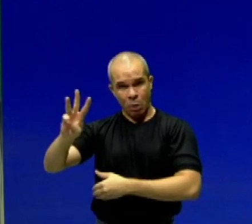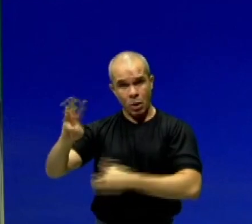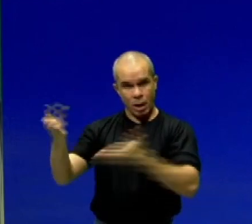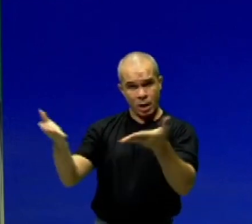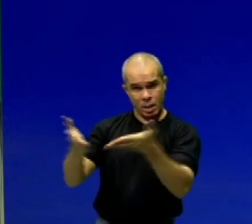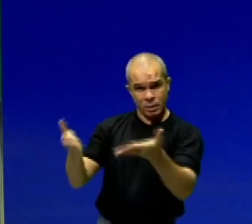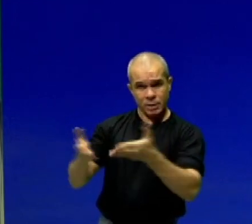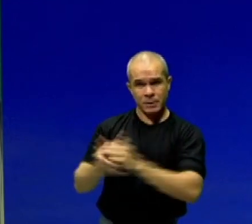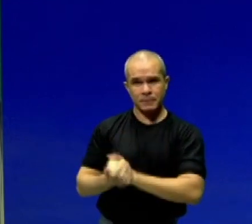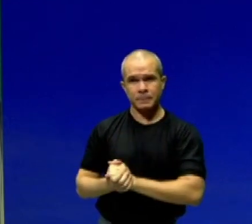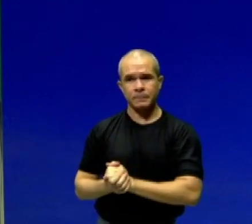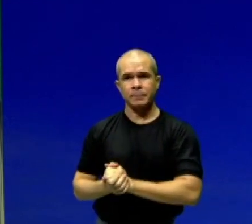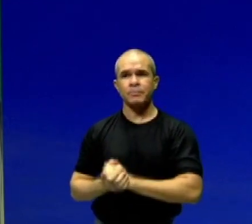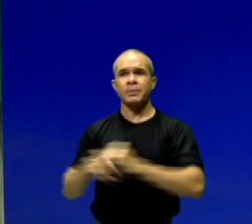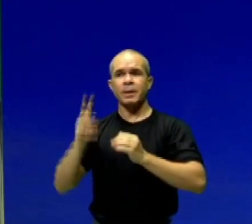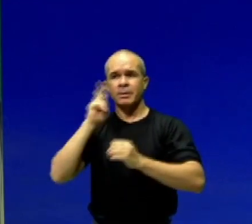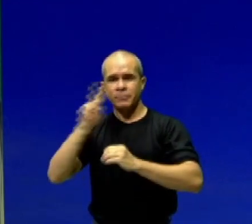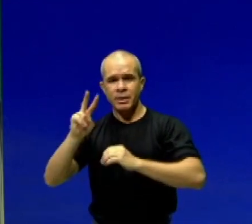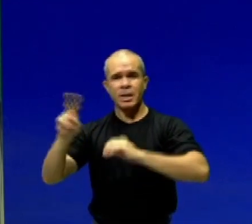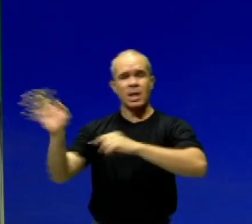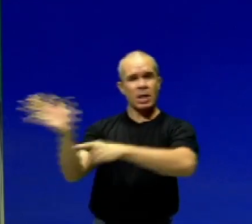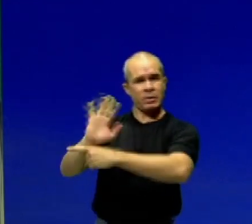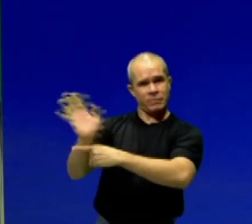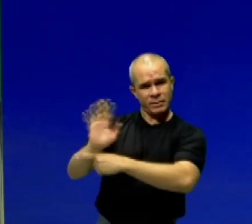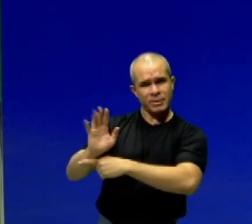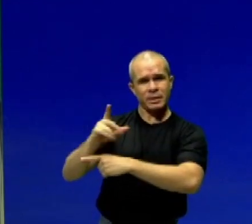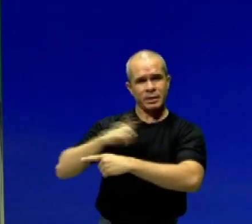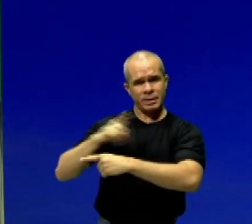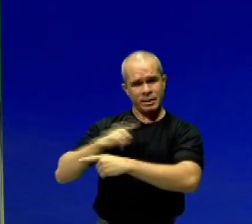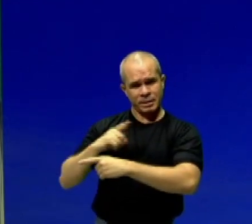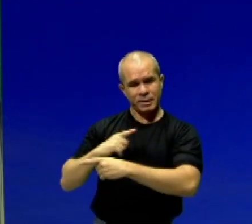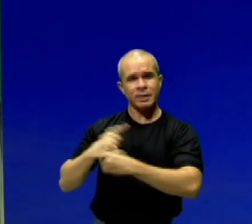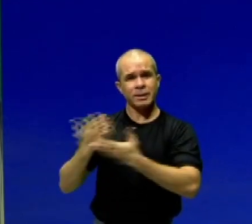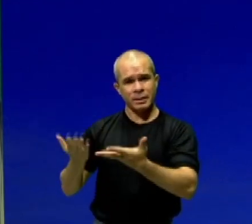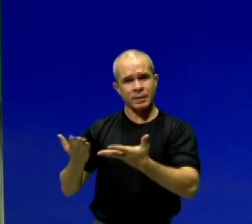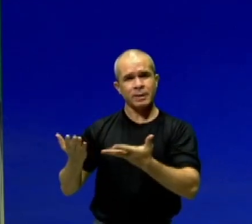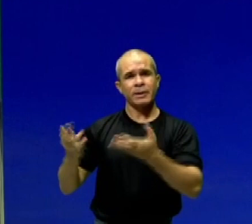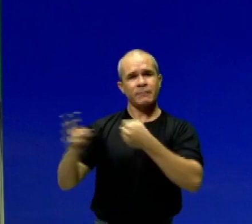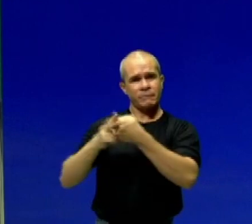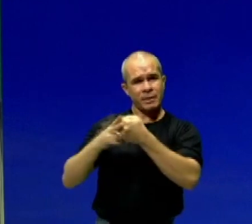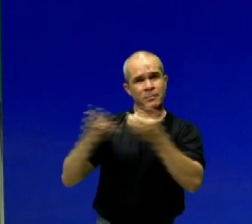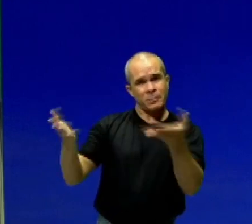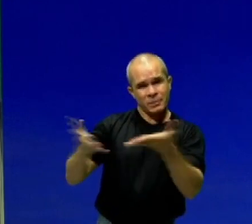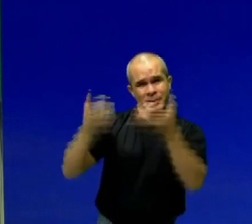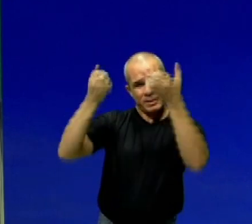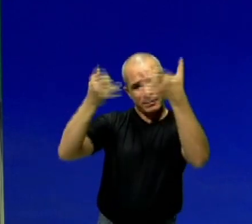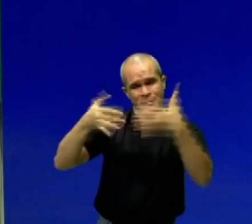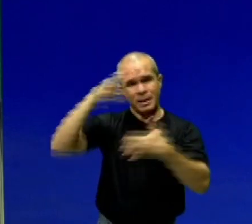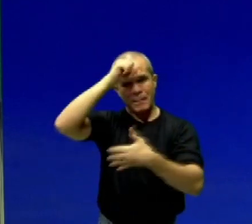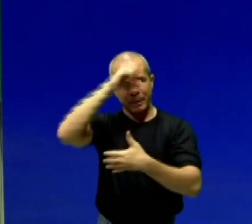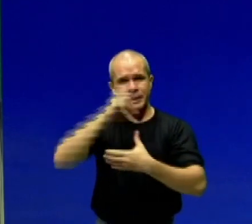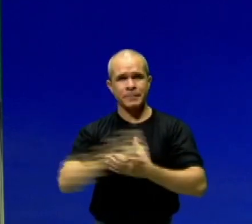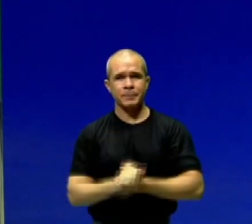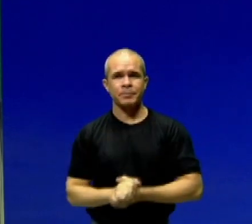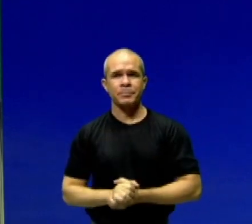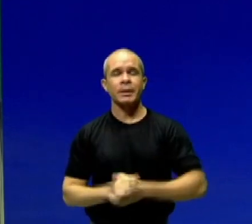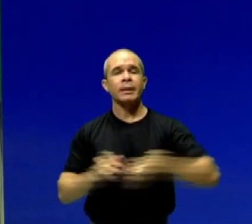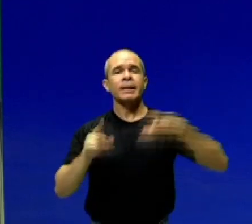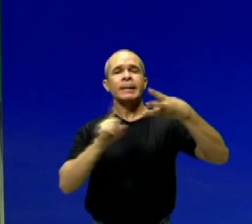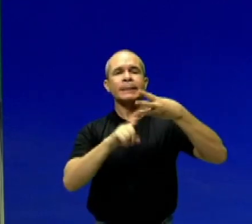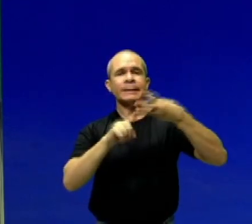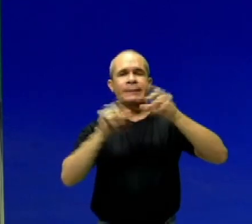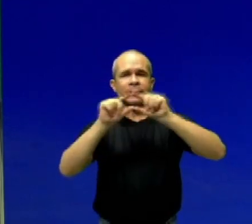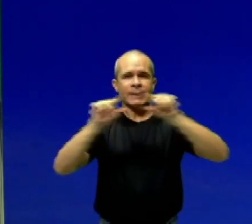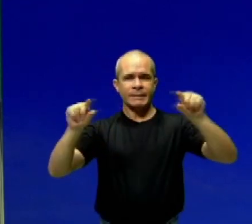a video about simple present and present continuous? When do you watch